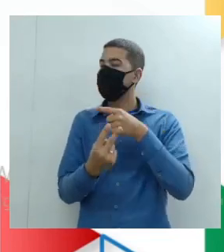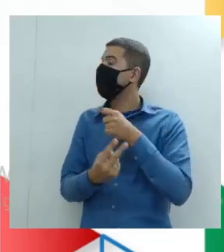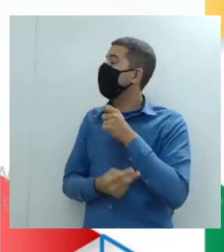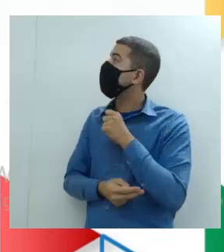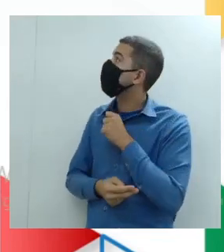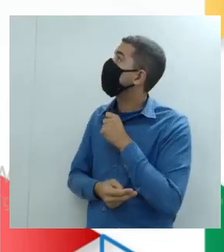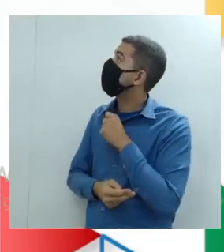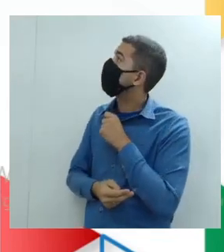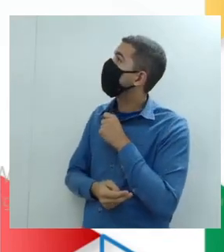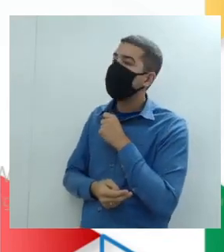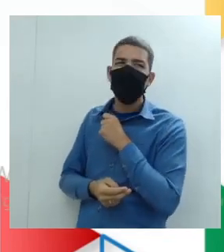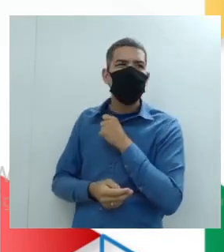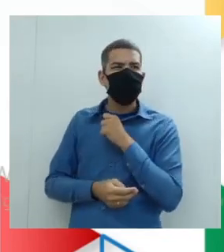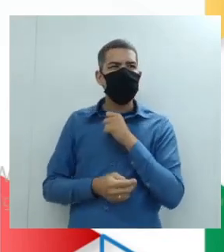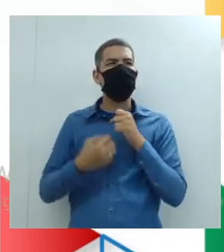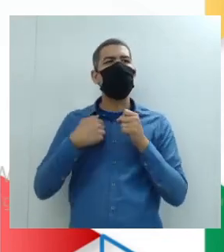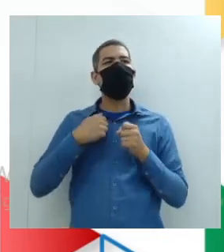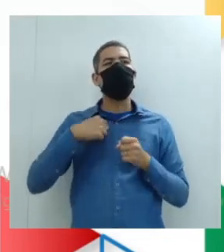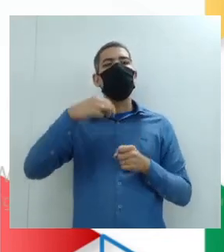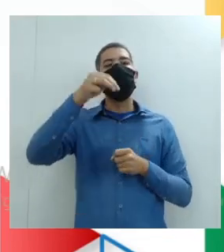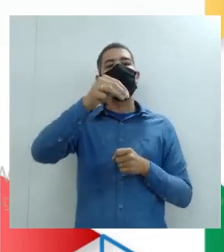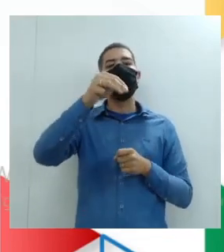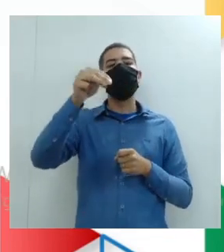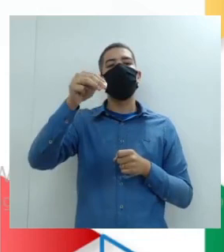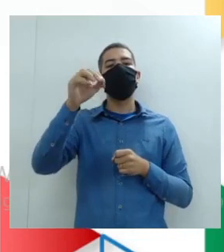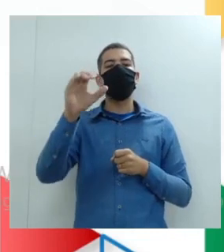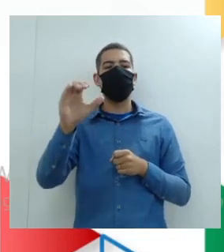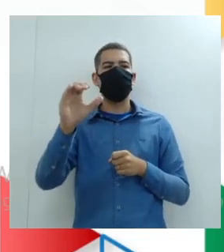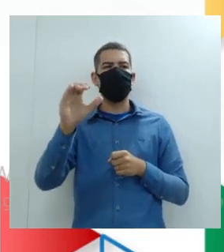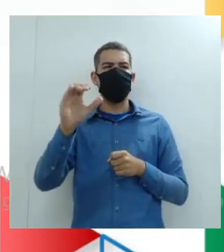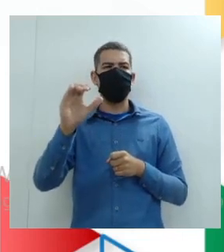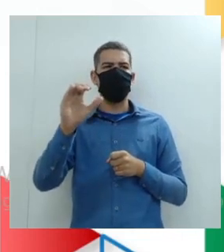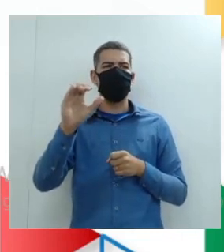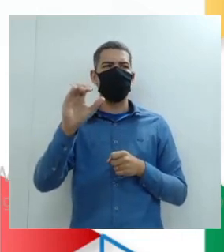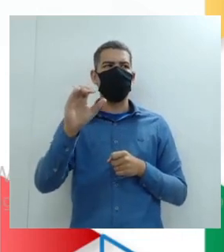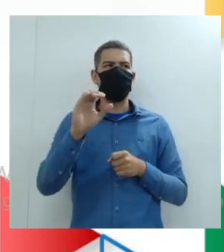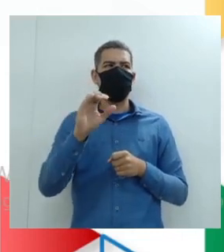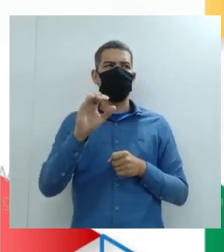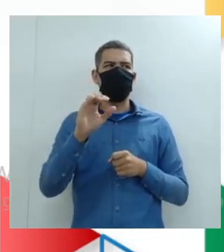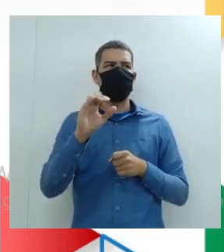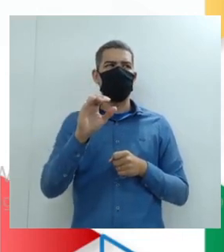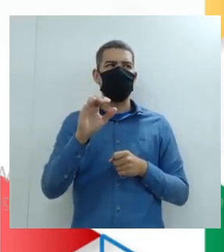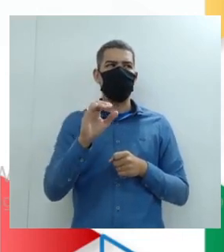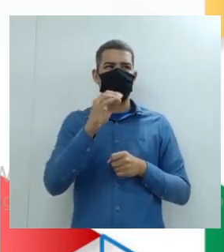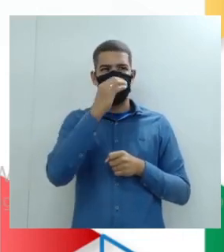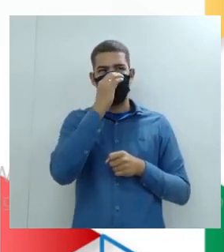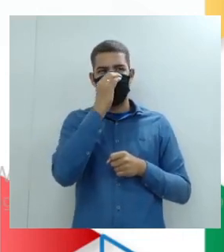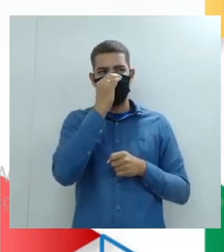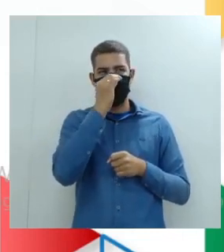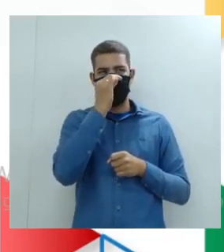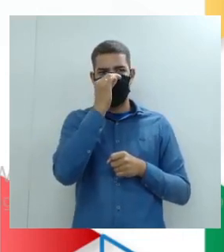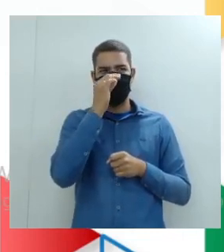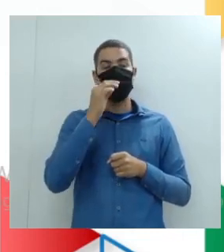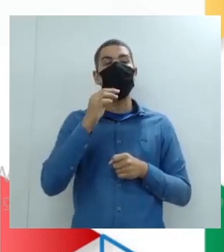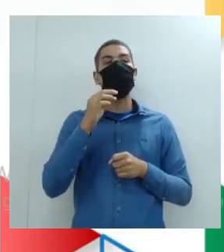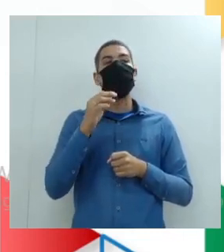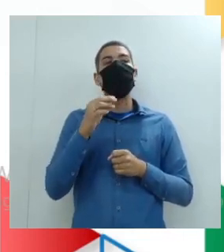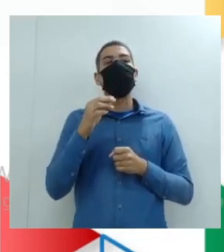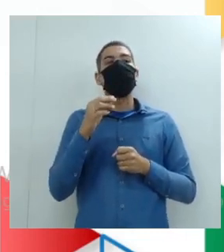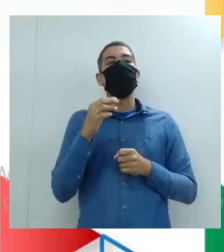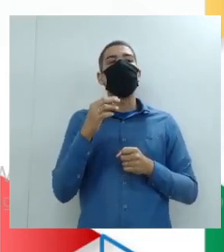ok? Tá claro aí? Se liga aí. A resposta já tá lá no final. A animação não saiu, mas se liga aí.